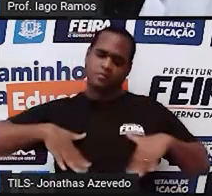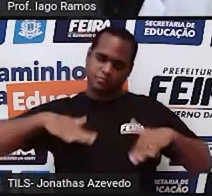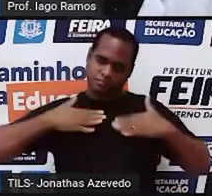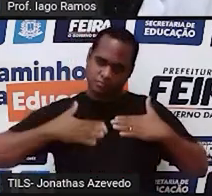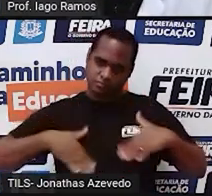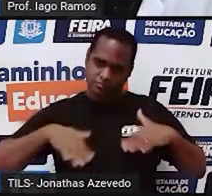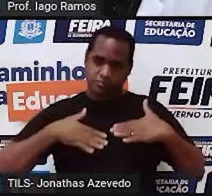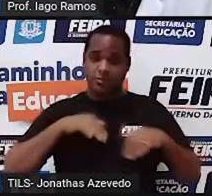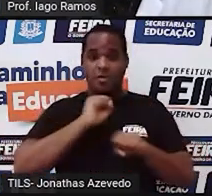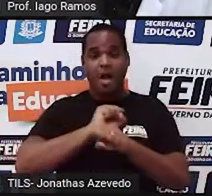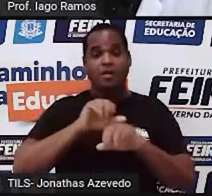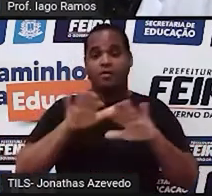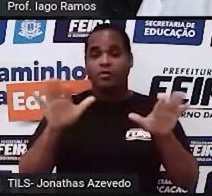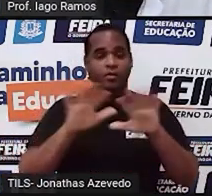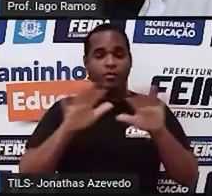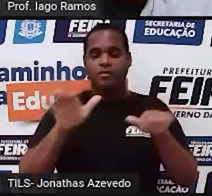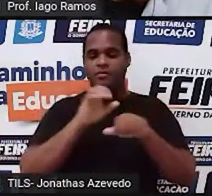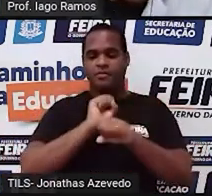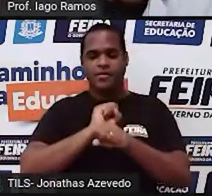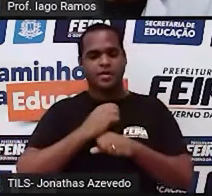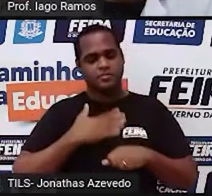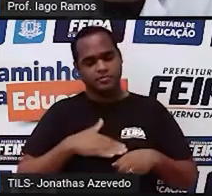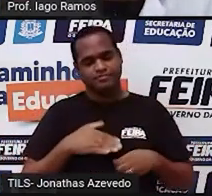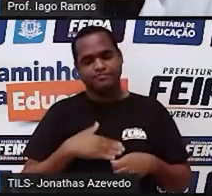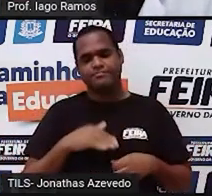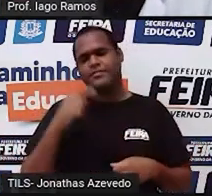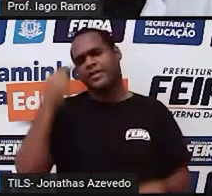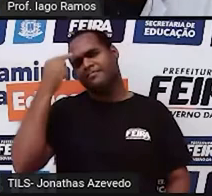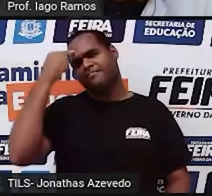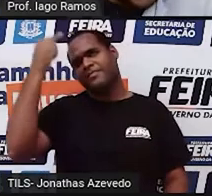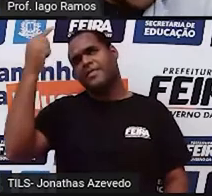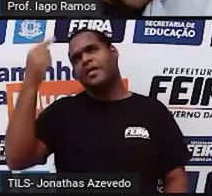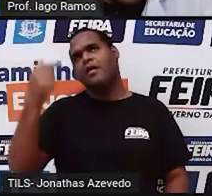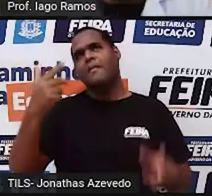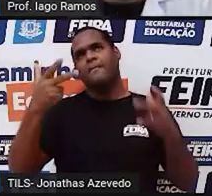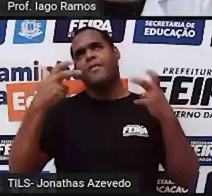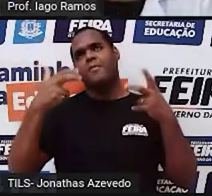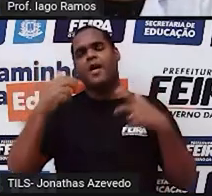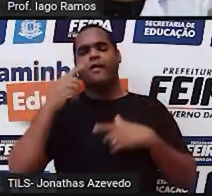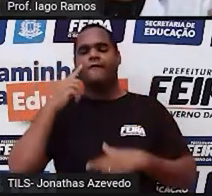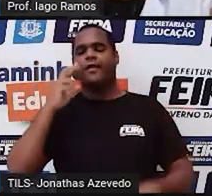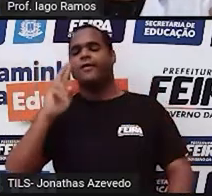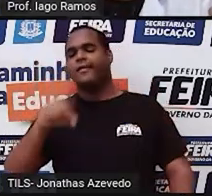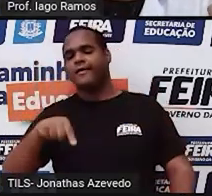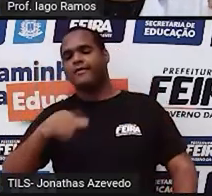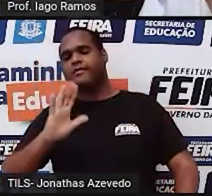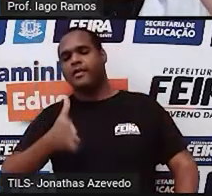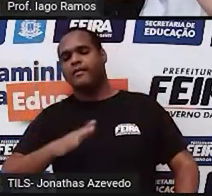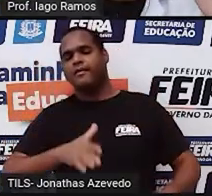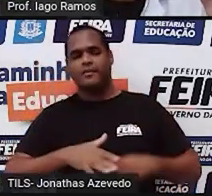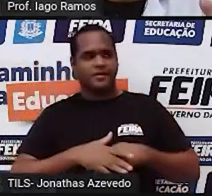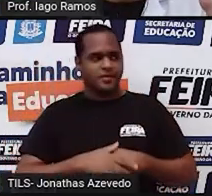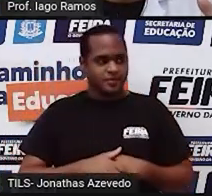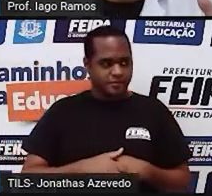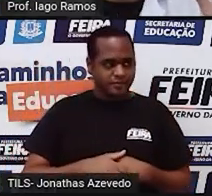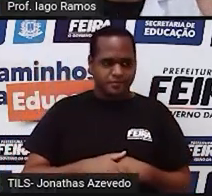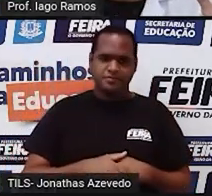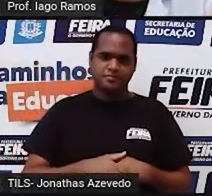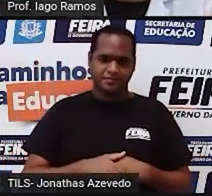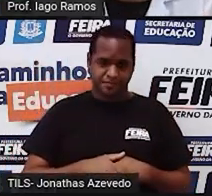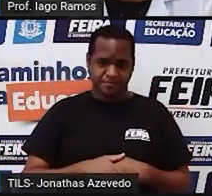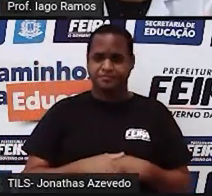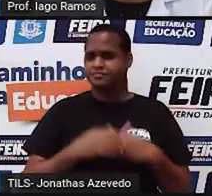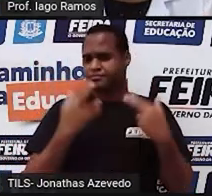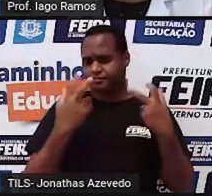para tudo agora professor já me liguei já peguei a visão do negócio aí quer dizer